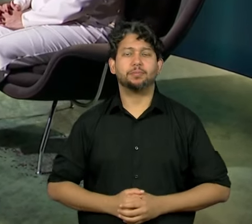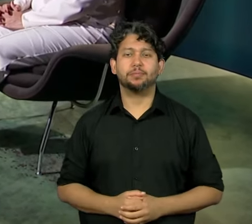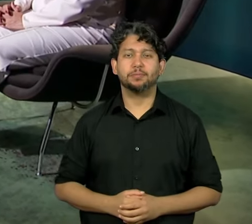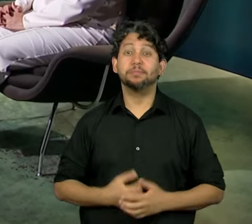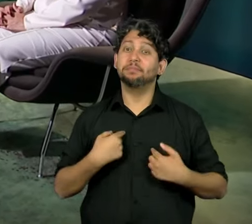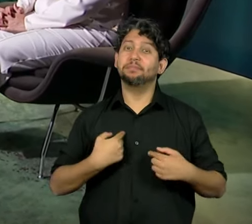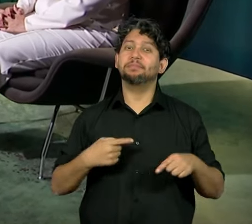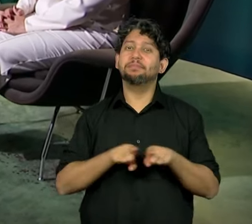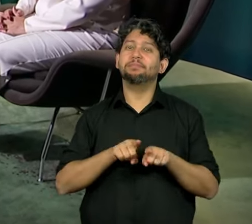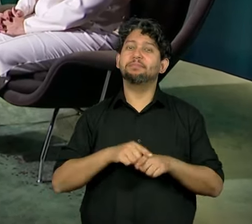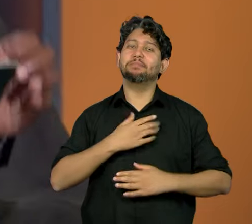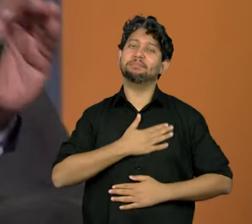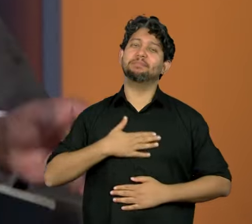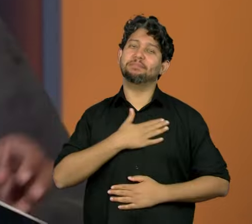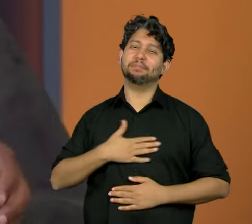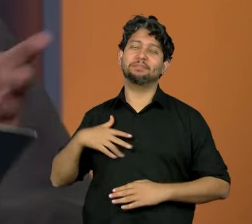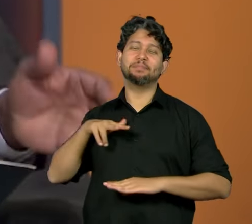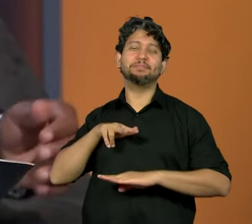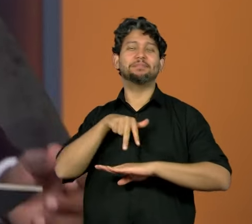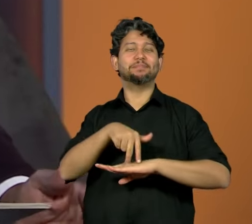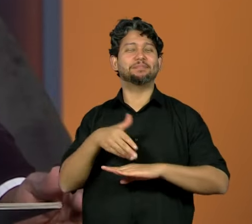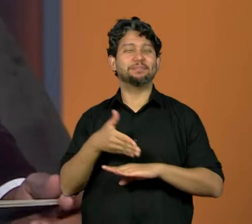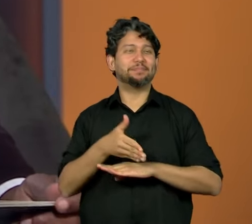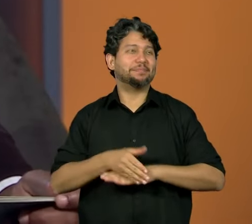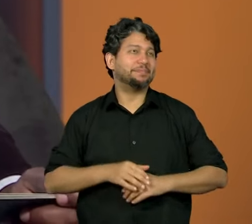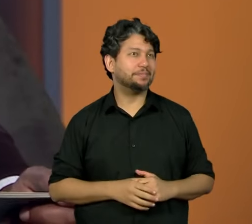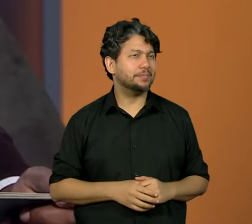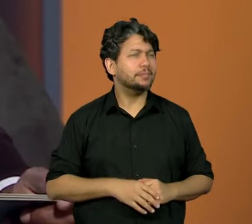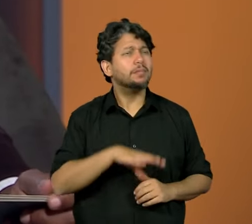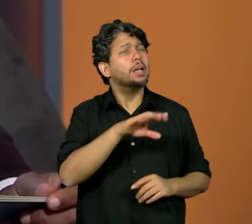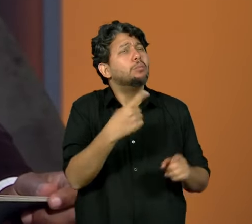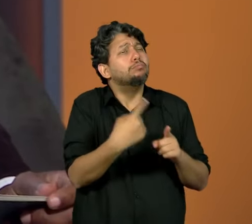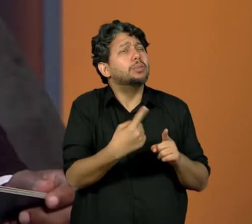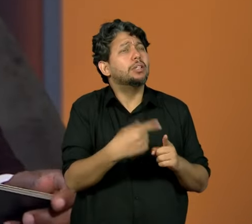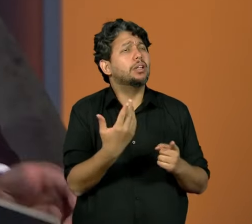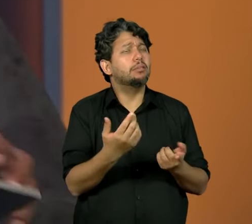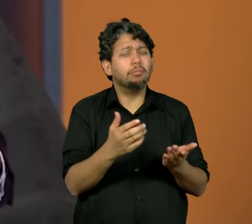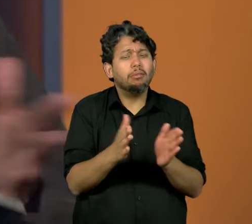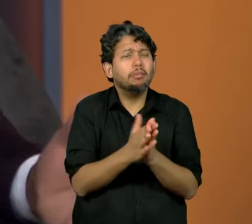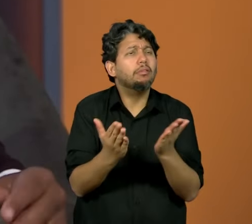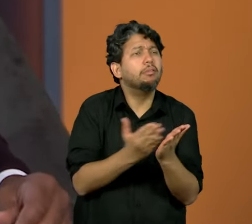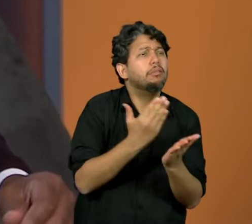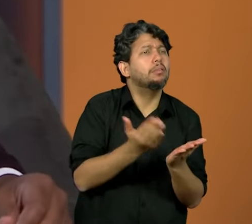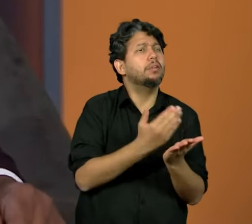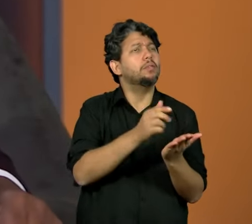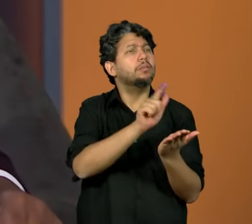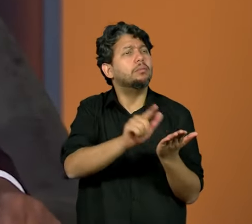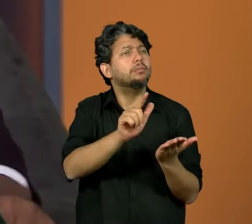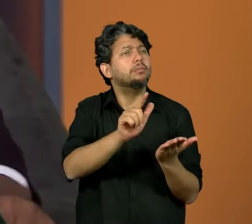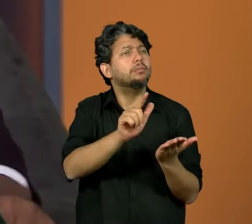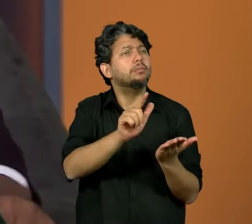todo meu, Zé Vicente. Gueluar, por que essa nossa literatura ainda é tão branca? Por que o negro, sendo